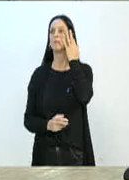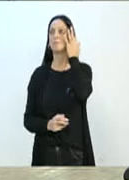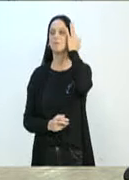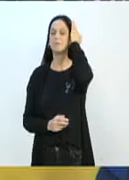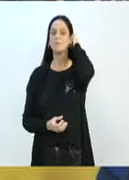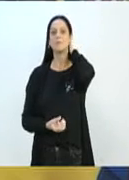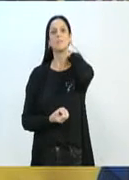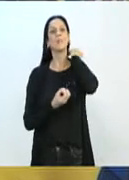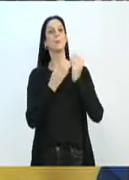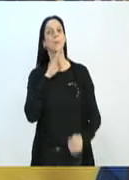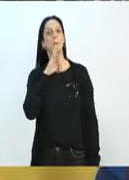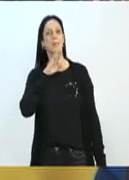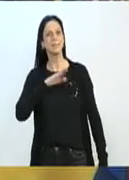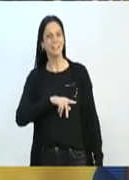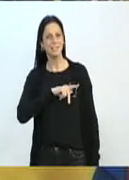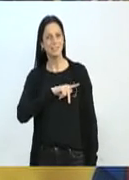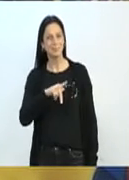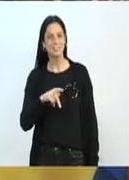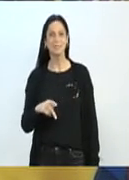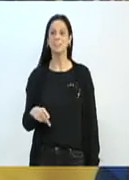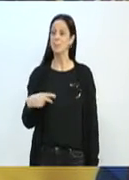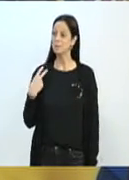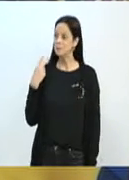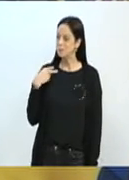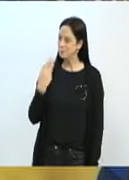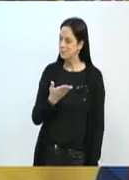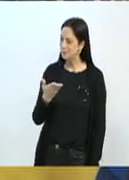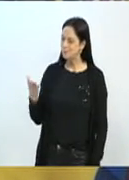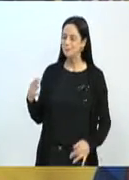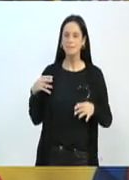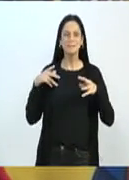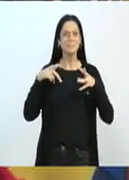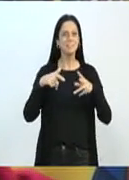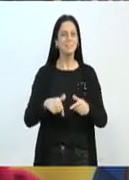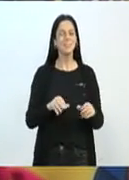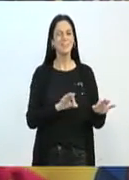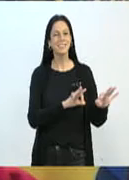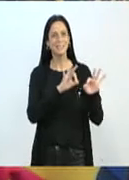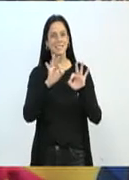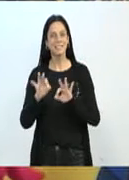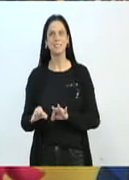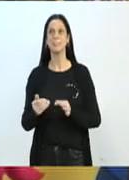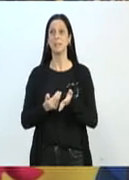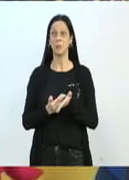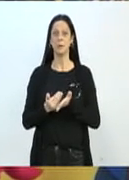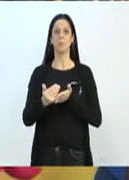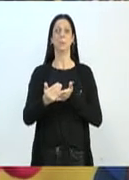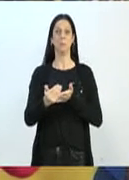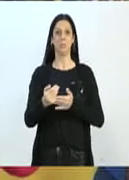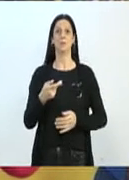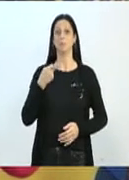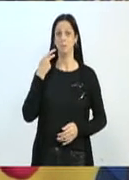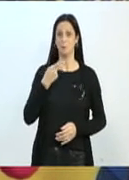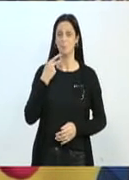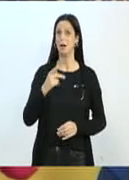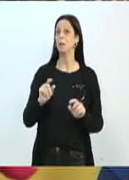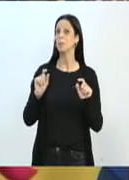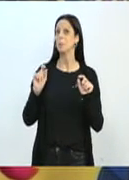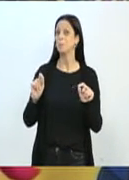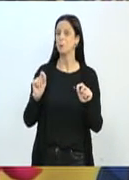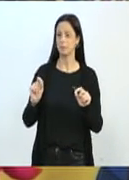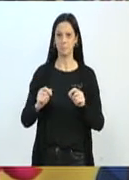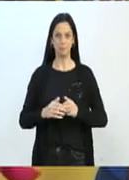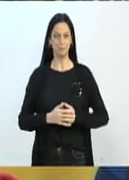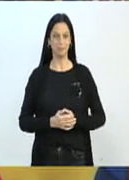Oi boa tarde Presidente colegas vereadores EA todos que nos acompanham iniciou a minha fala falando de